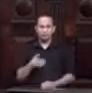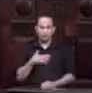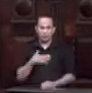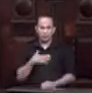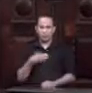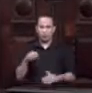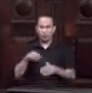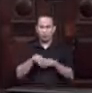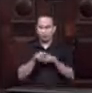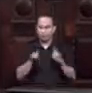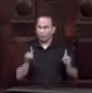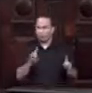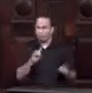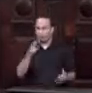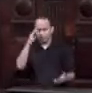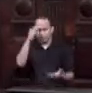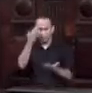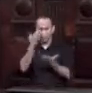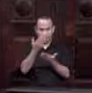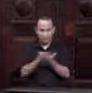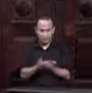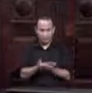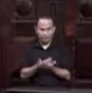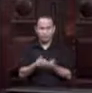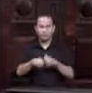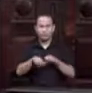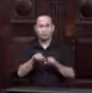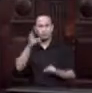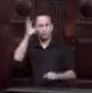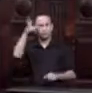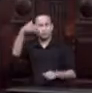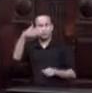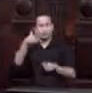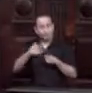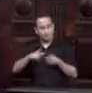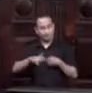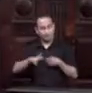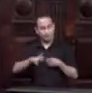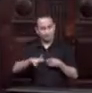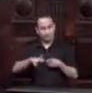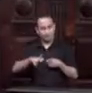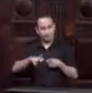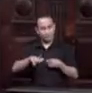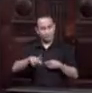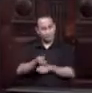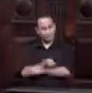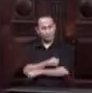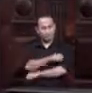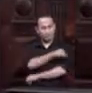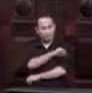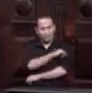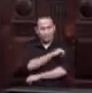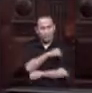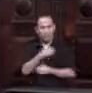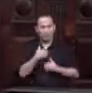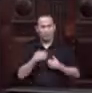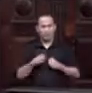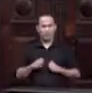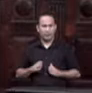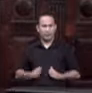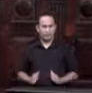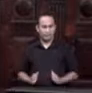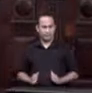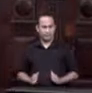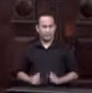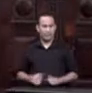por não acreditar que estejamos diante da solução do problema. O Estado do Rio passa por uma crise ética